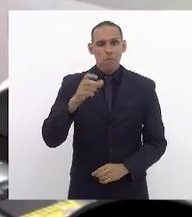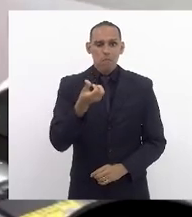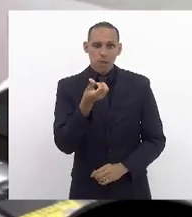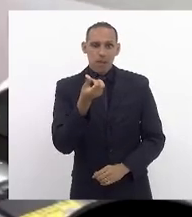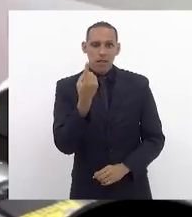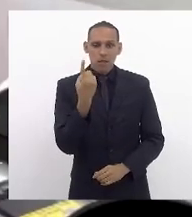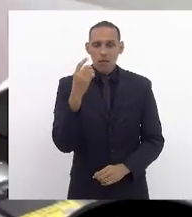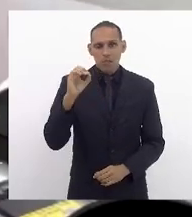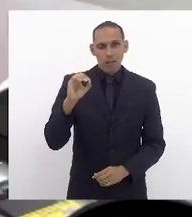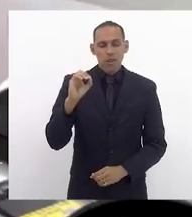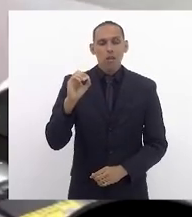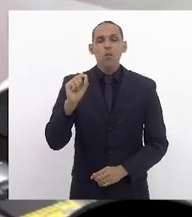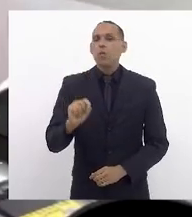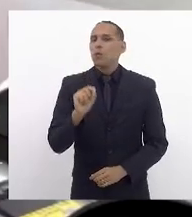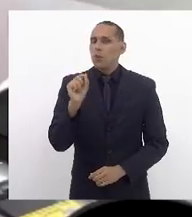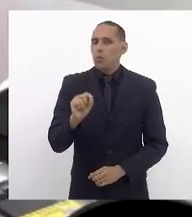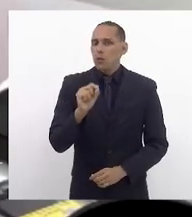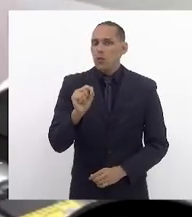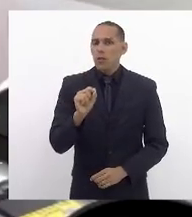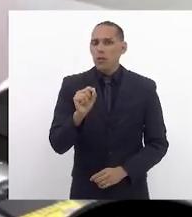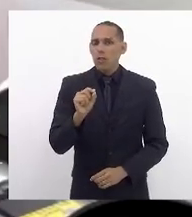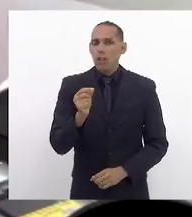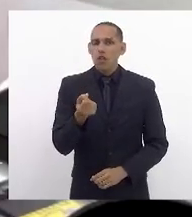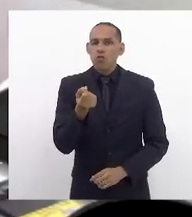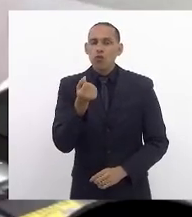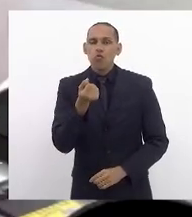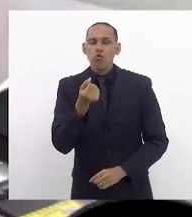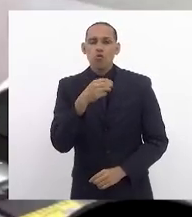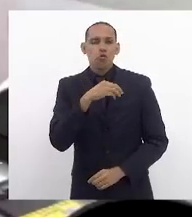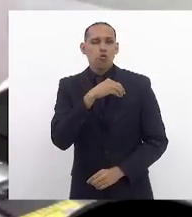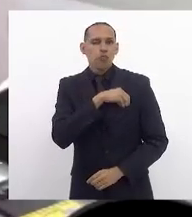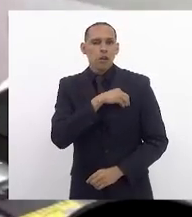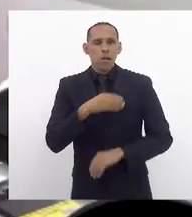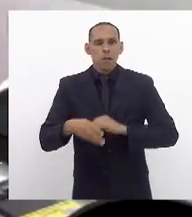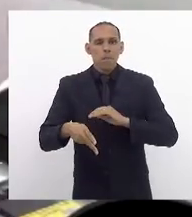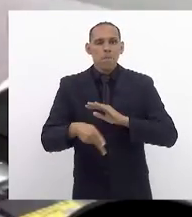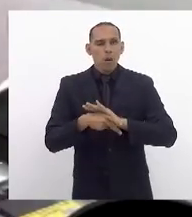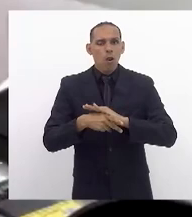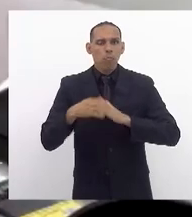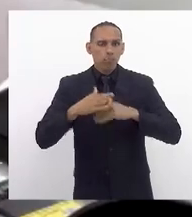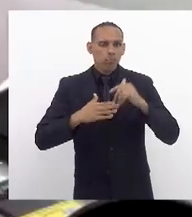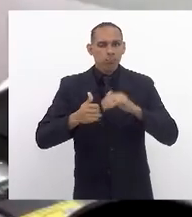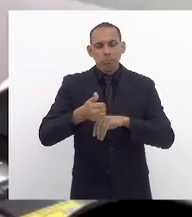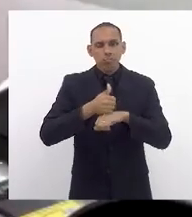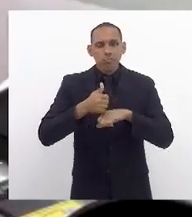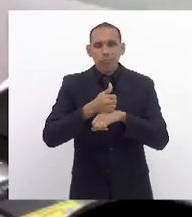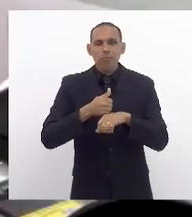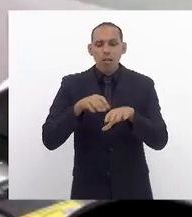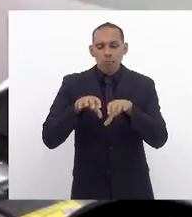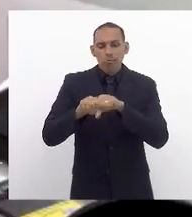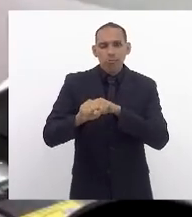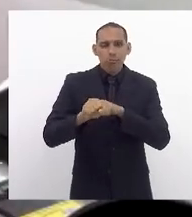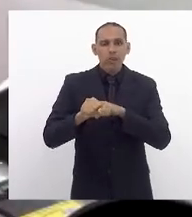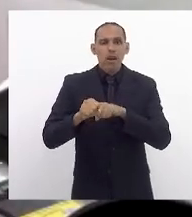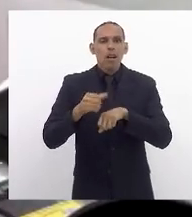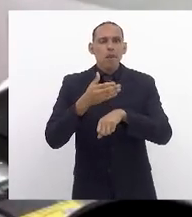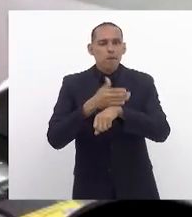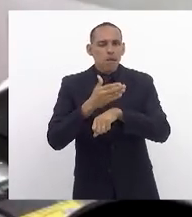5610, que trata sobre a gratificação profissional, né, de formação, aperfeiçoamento